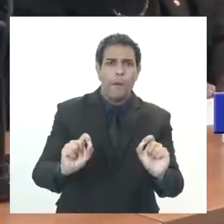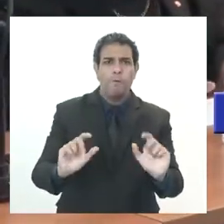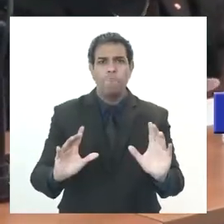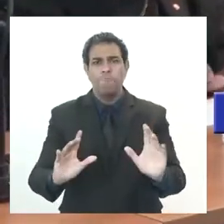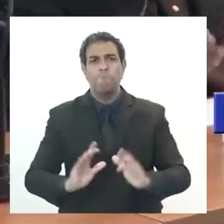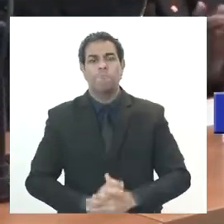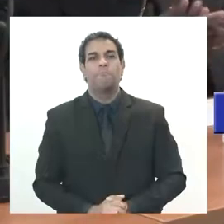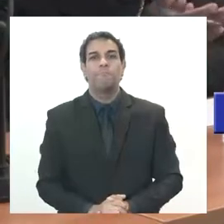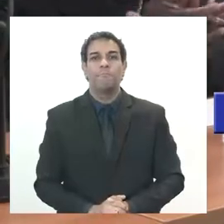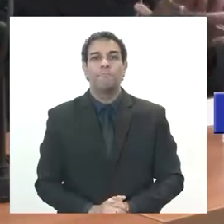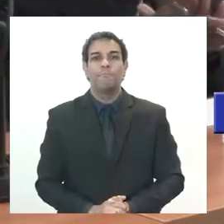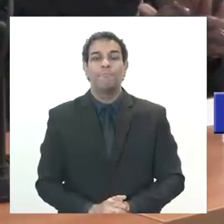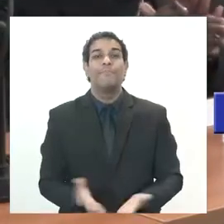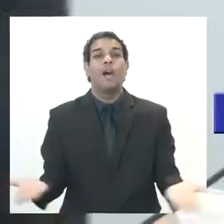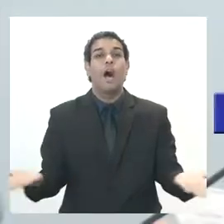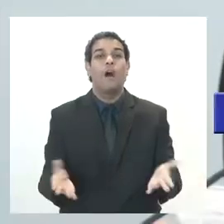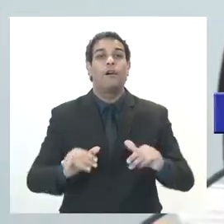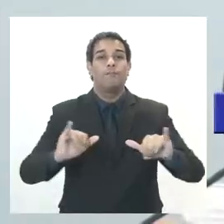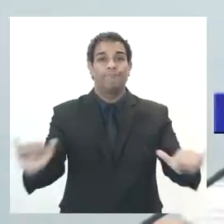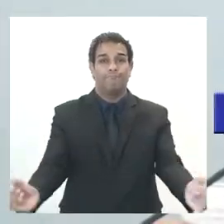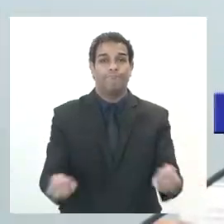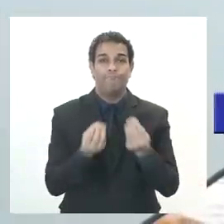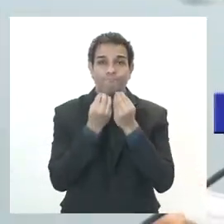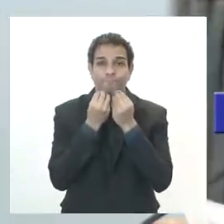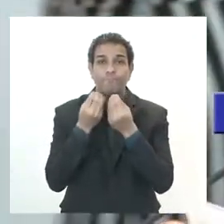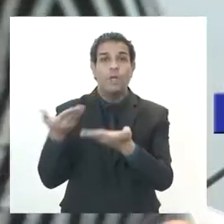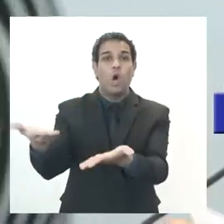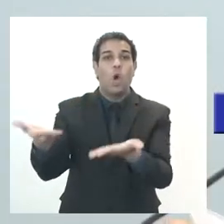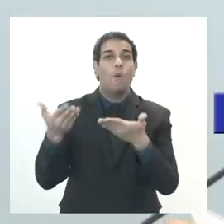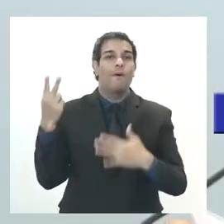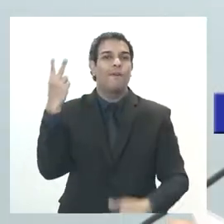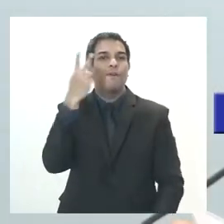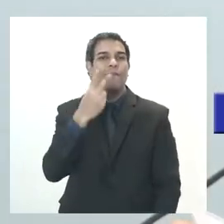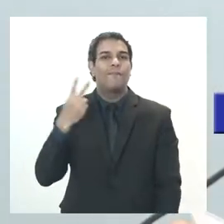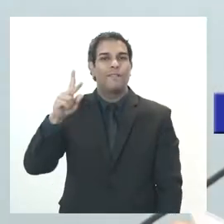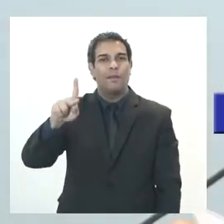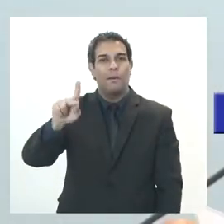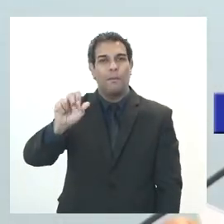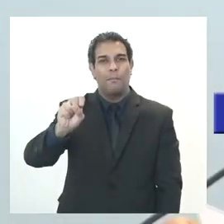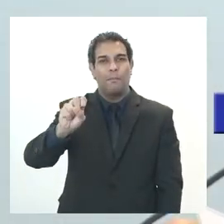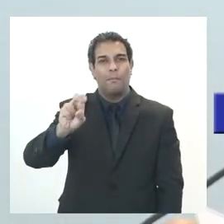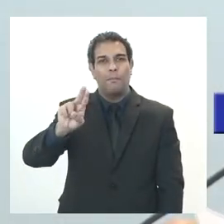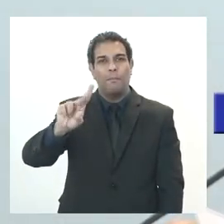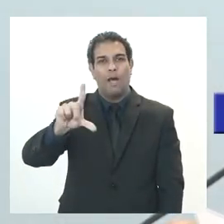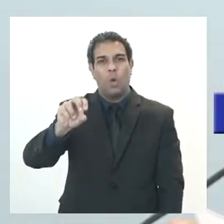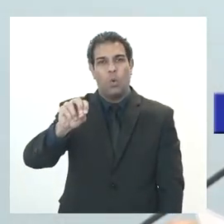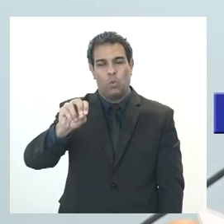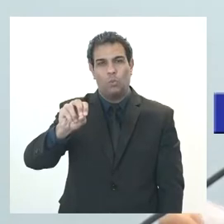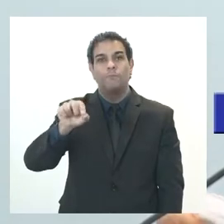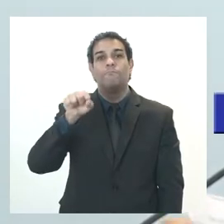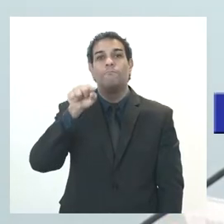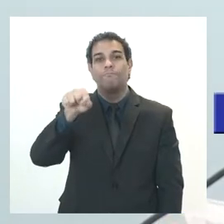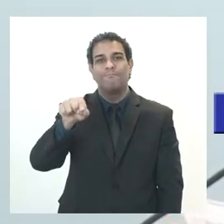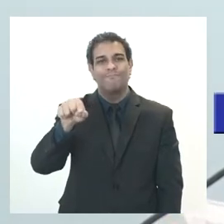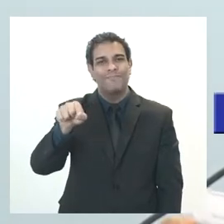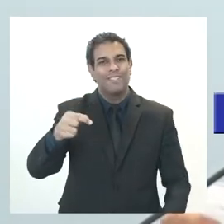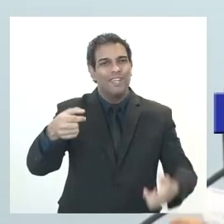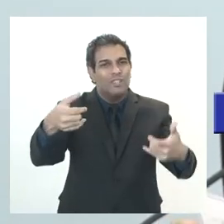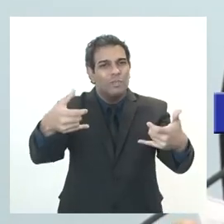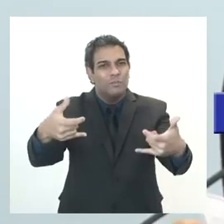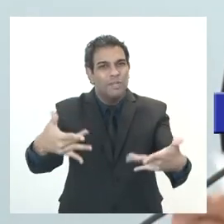me dá Bom vamos lá então eu vou começar com o vereador Paulo Eduardo dizendo que citaram aqui o Collor de